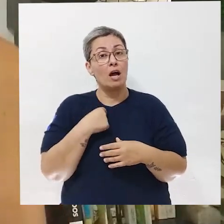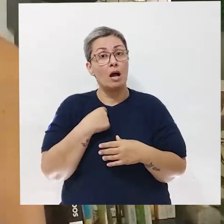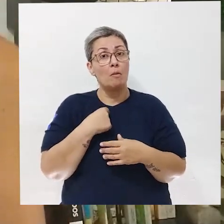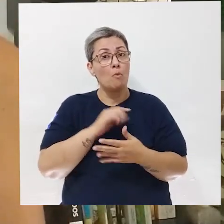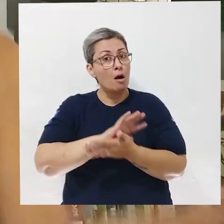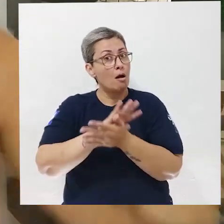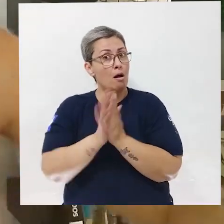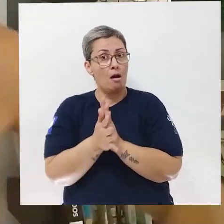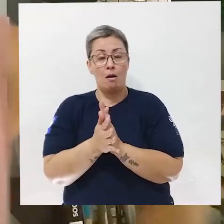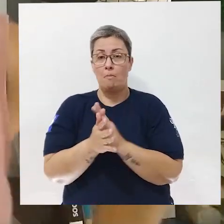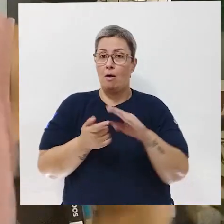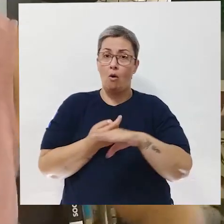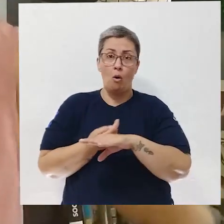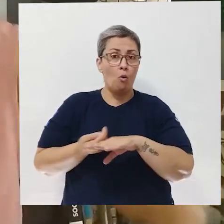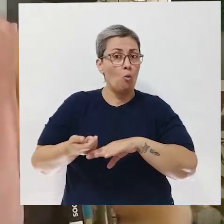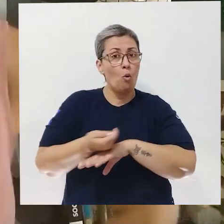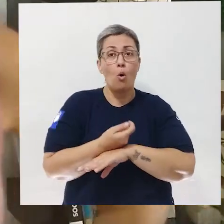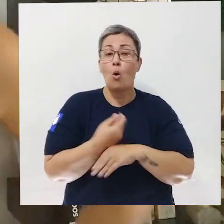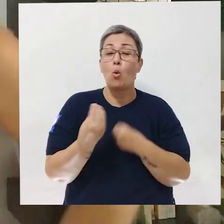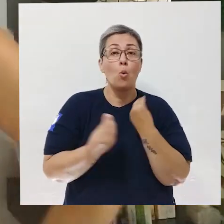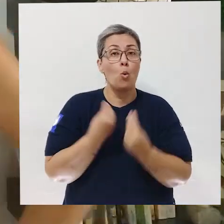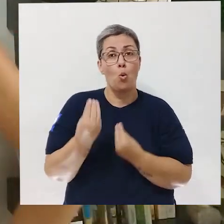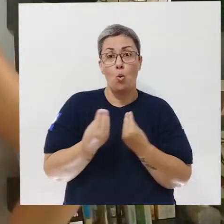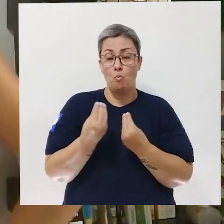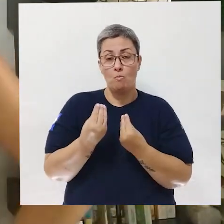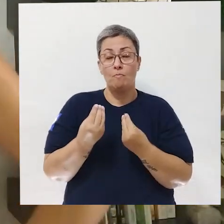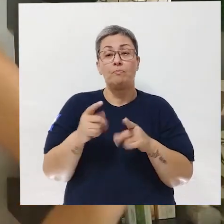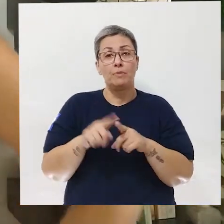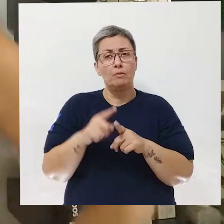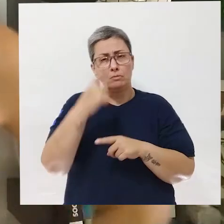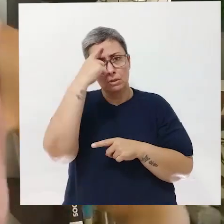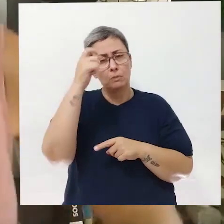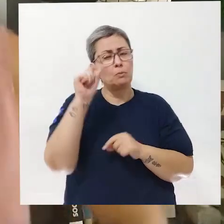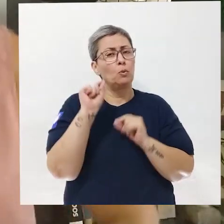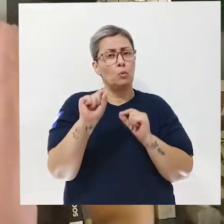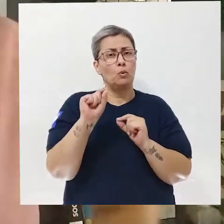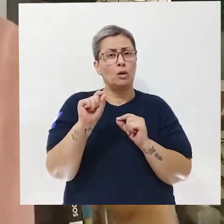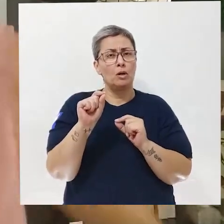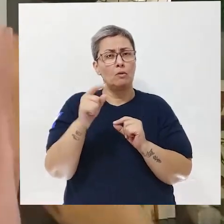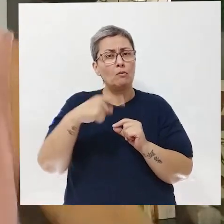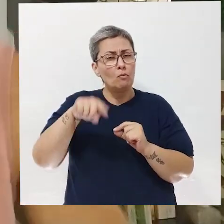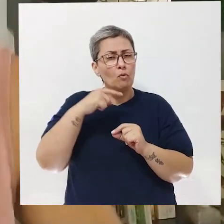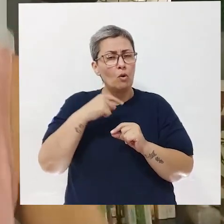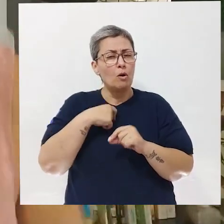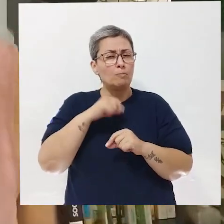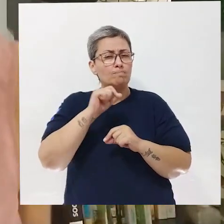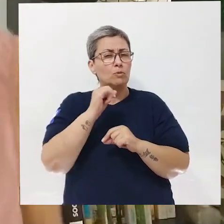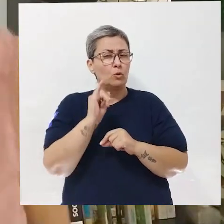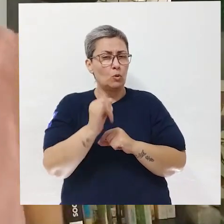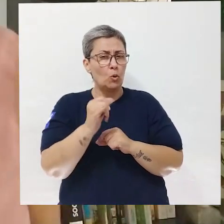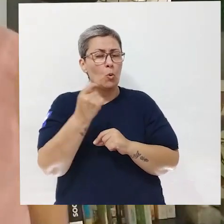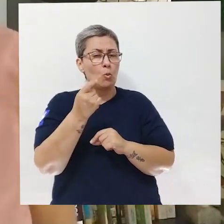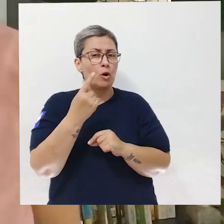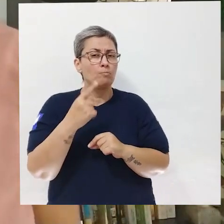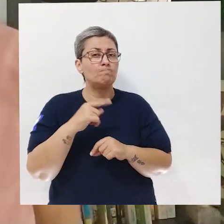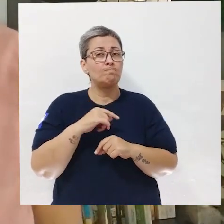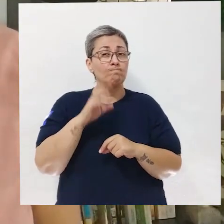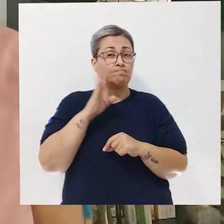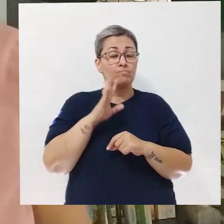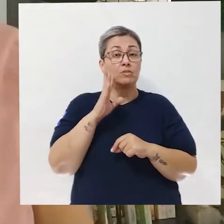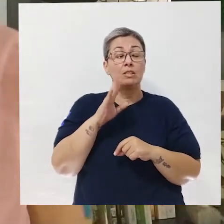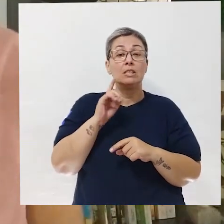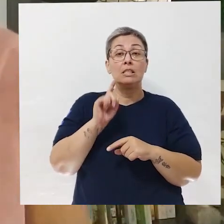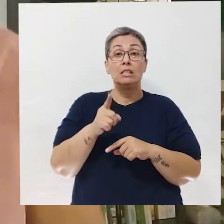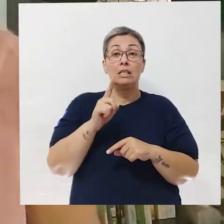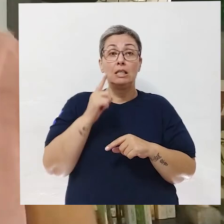as fake news. E como que a gente pode fazer isso? Vocês devem ter uma ideia. Mas eu vou falar aqui uma maneira bem legal. Uma maneira bem legal é